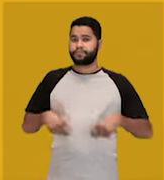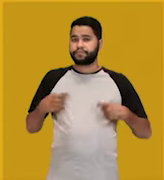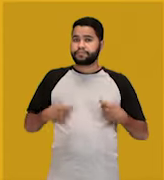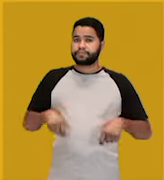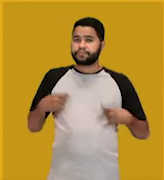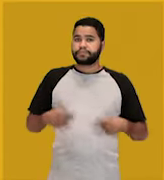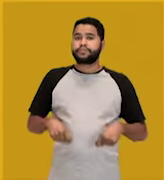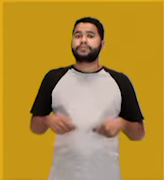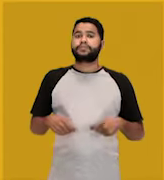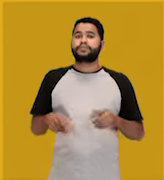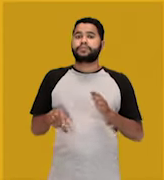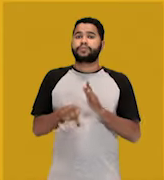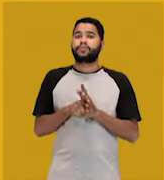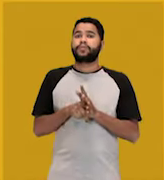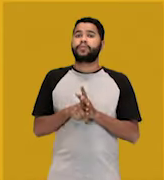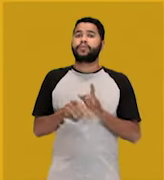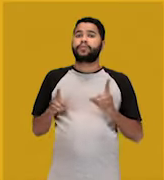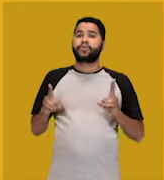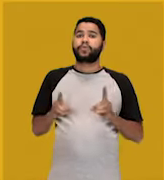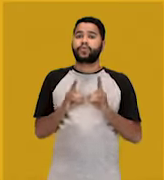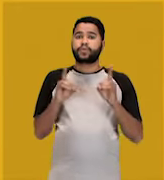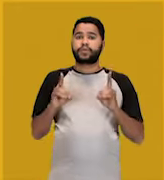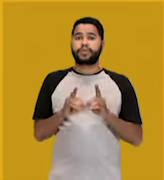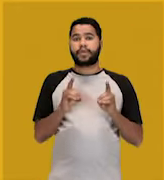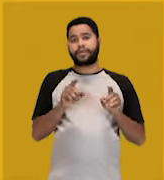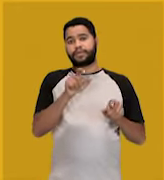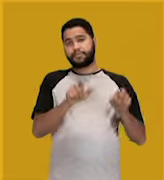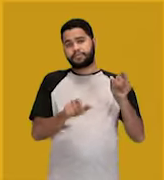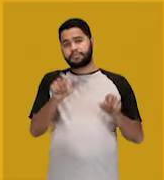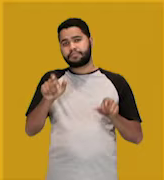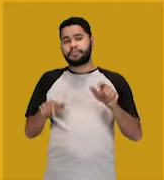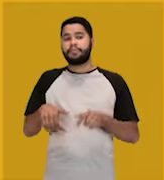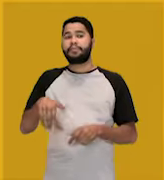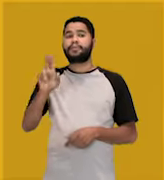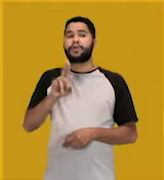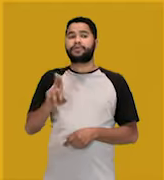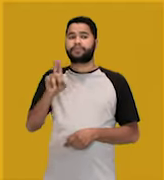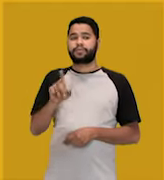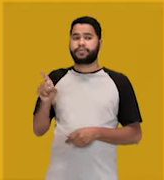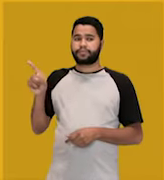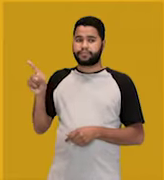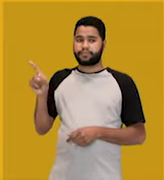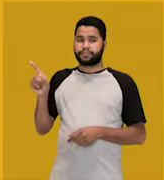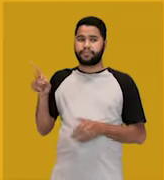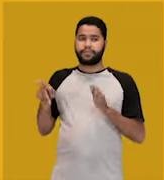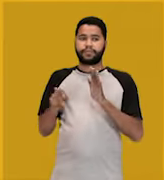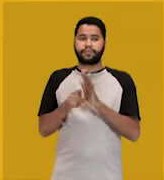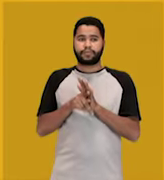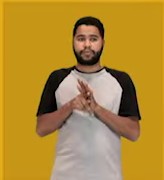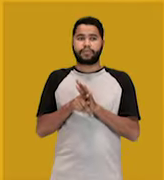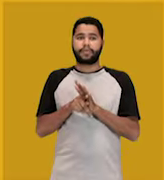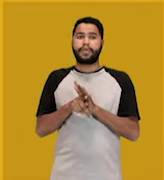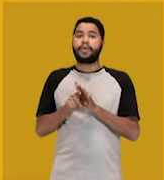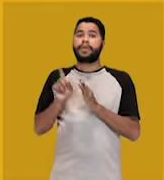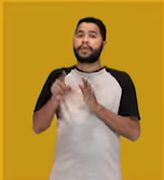necessidades didáticas do público-alvo. As mais usadas são: uma fração é